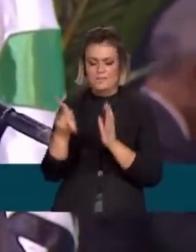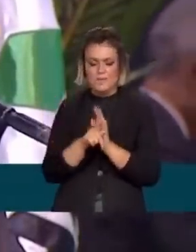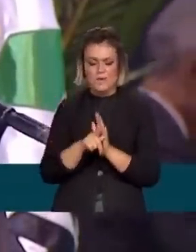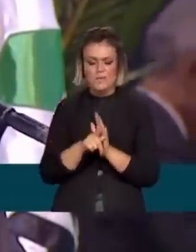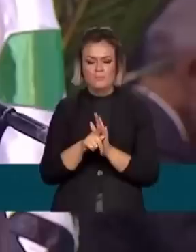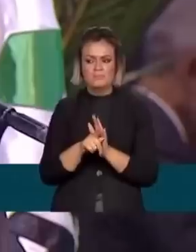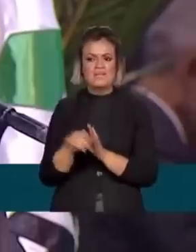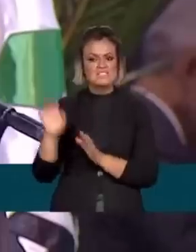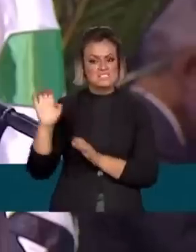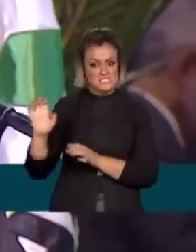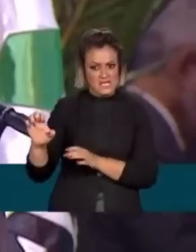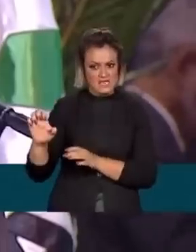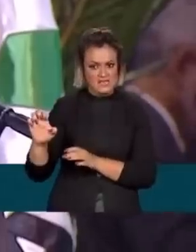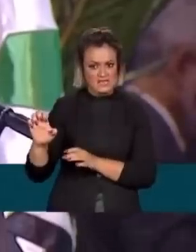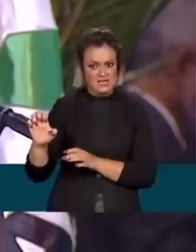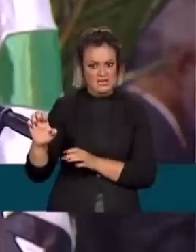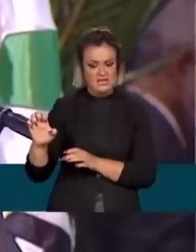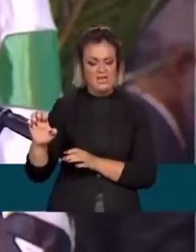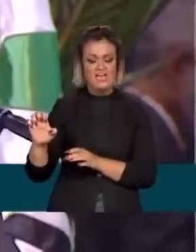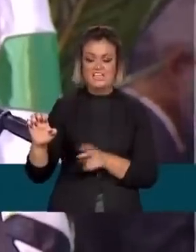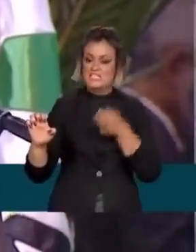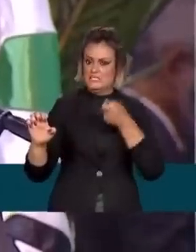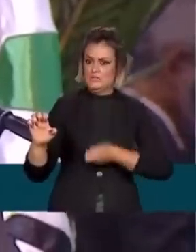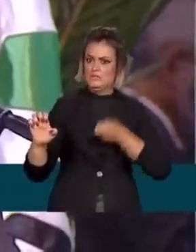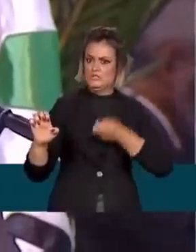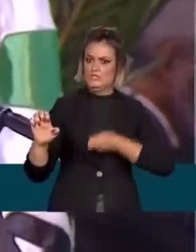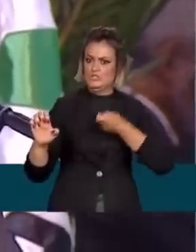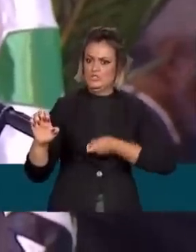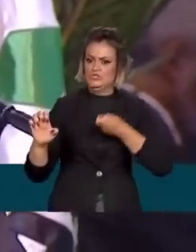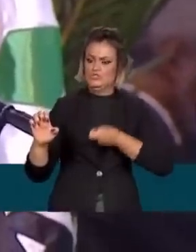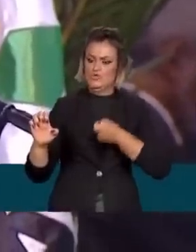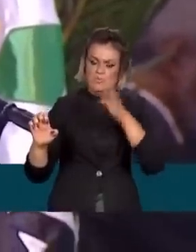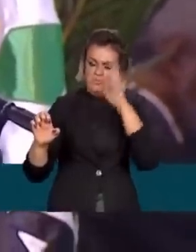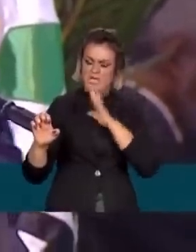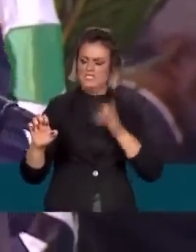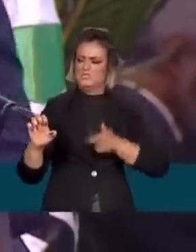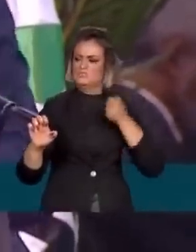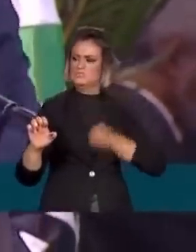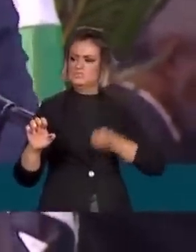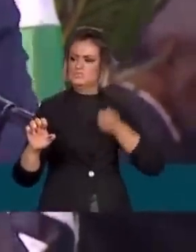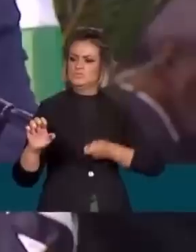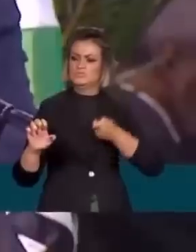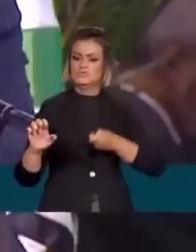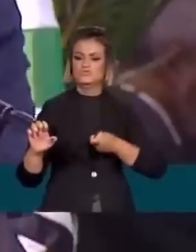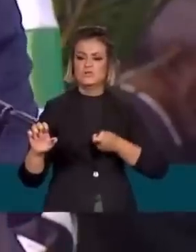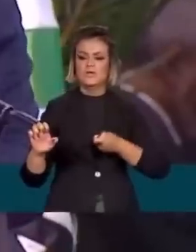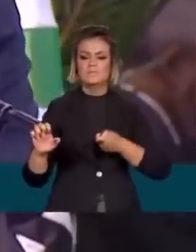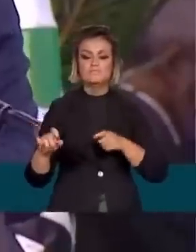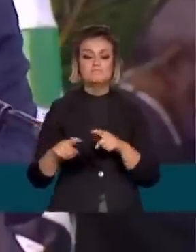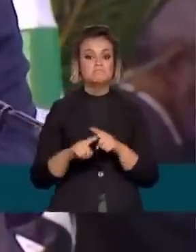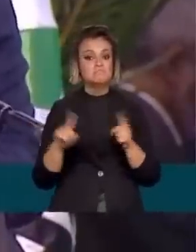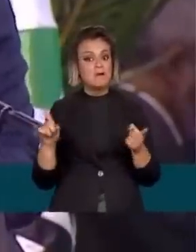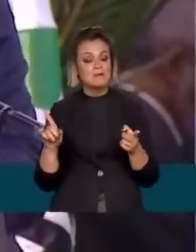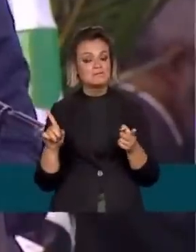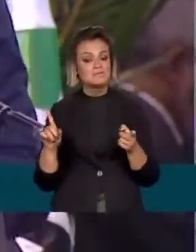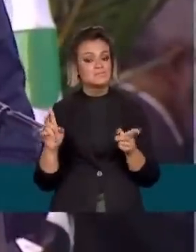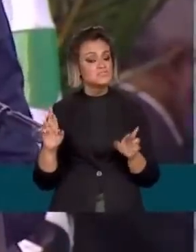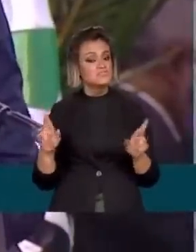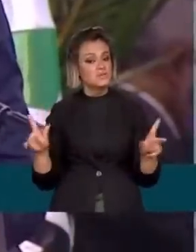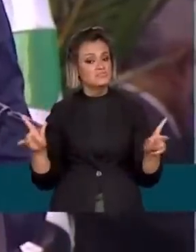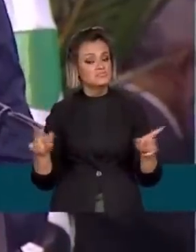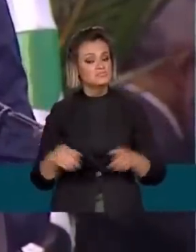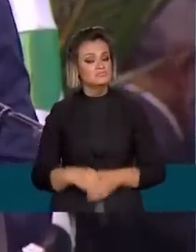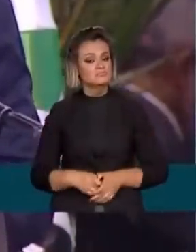Paraguai, ele iria ser muito mais exigente com relação ao Brasil do que as pessoas com a visão política